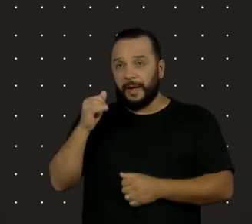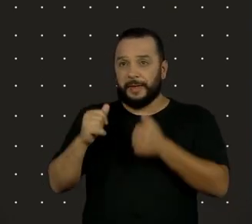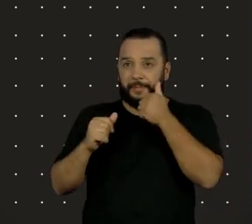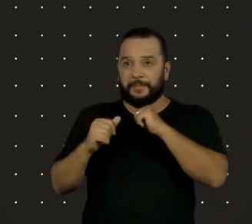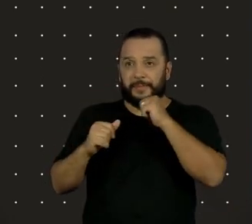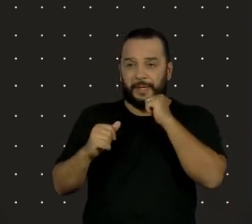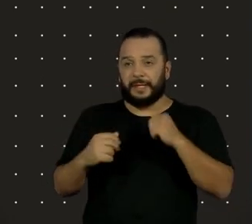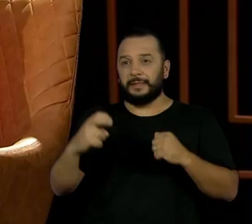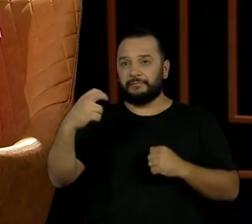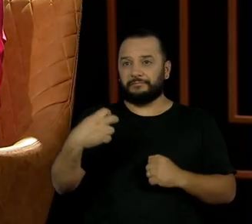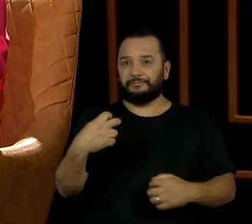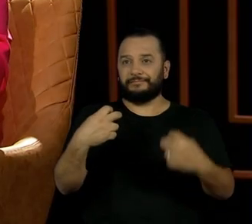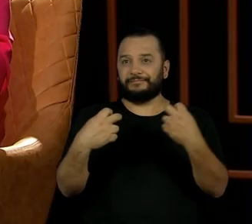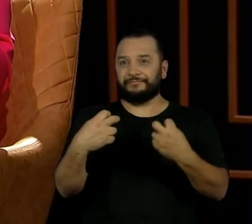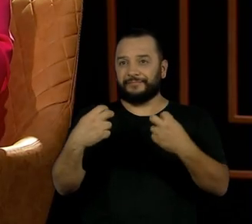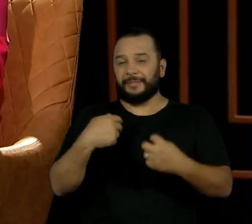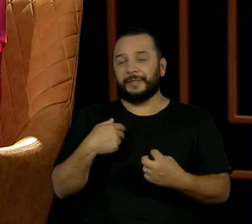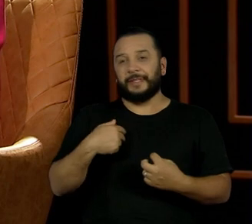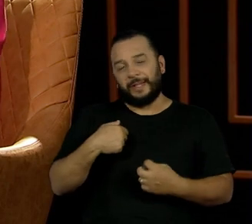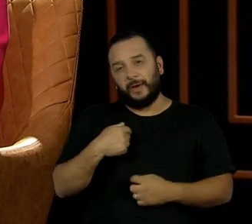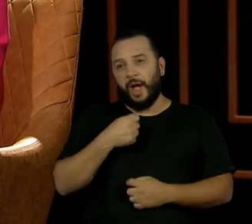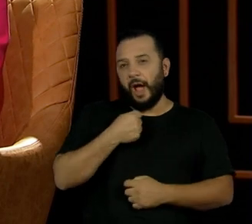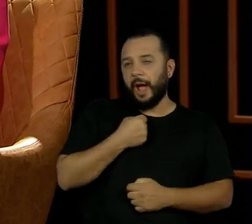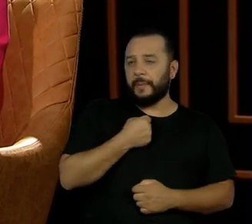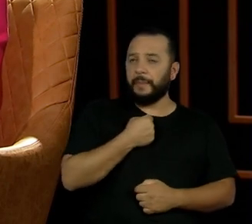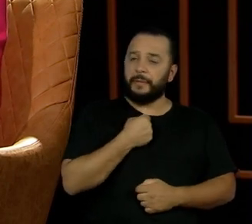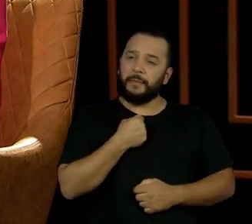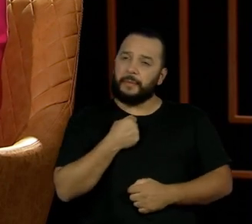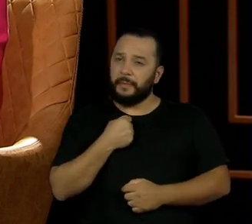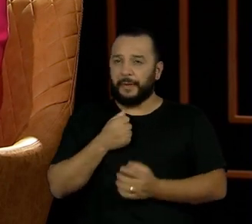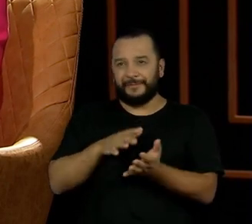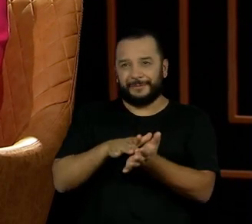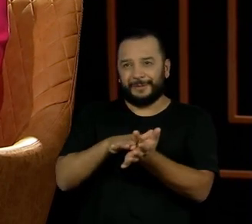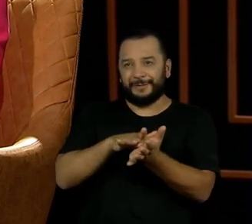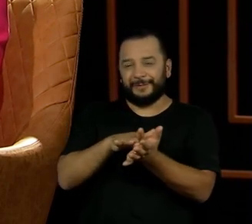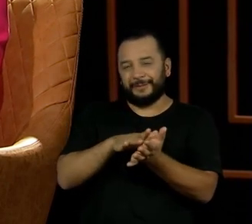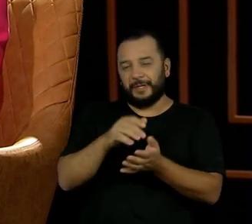E aí eu cantava Alcione e enfim